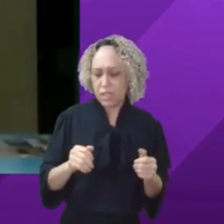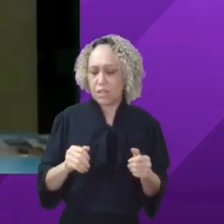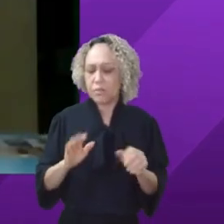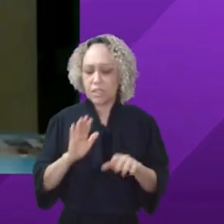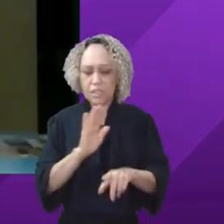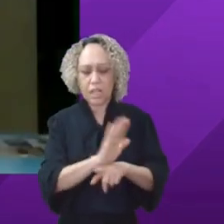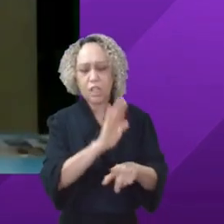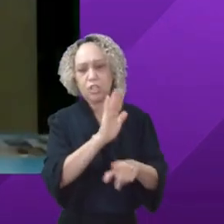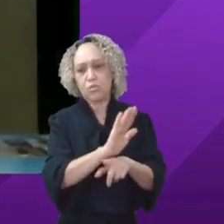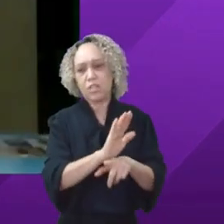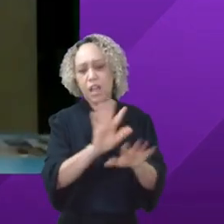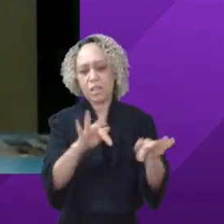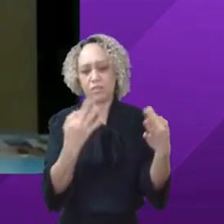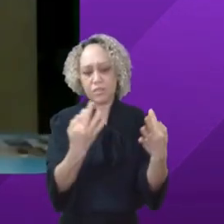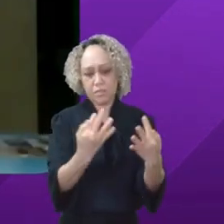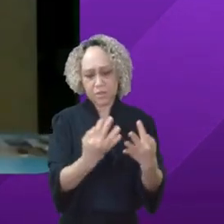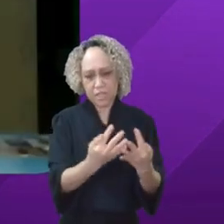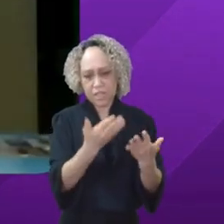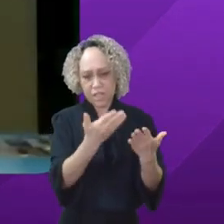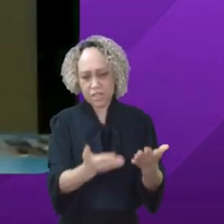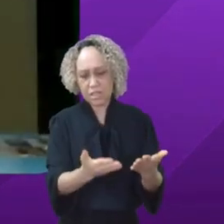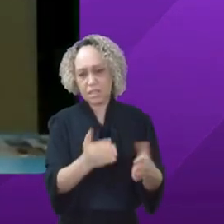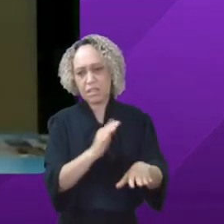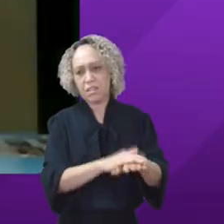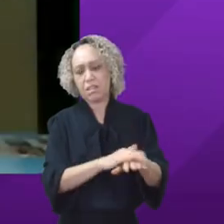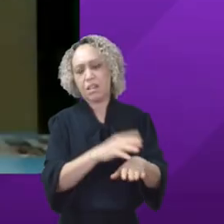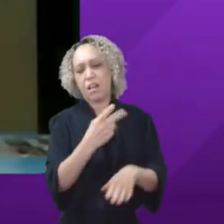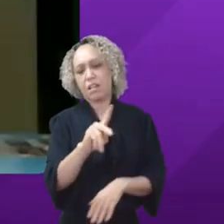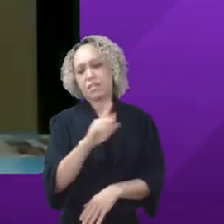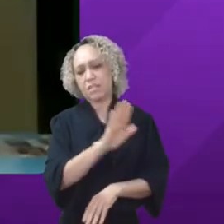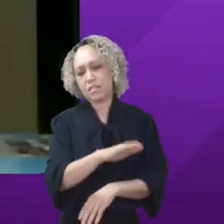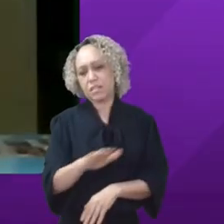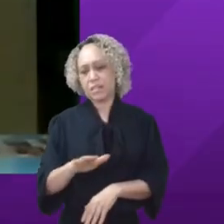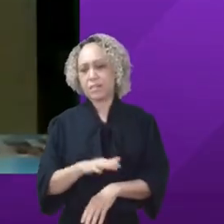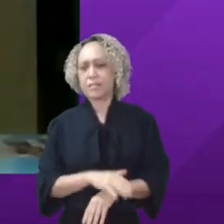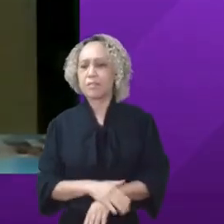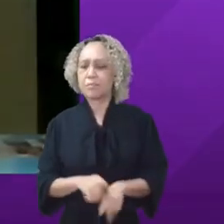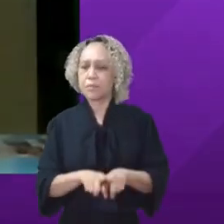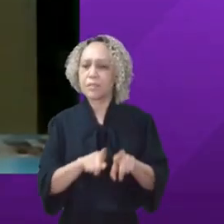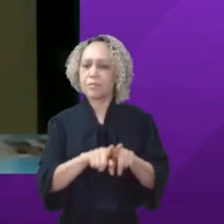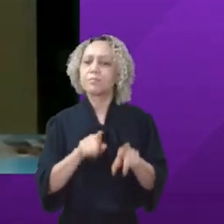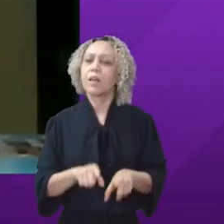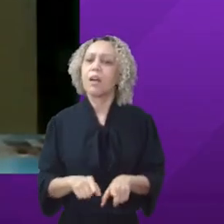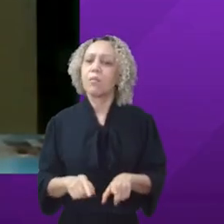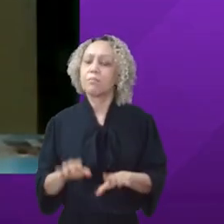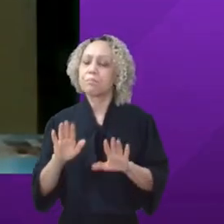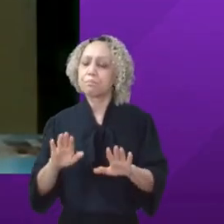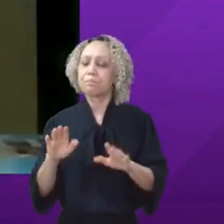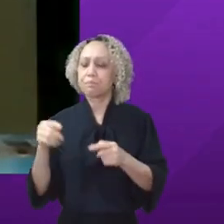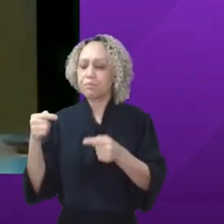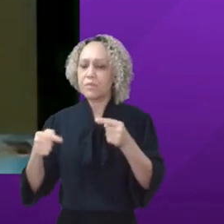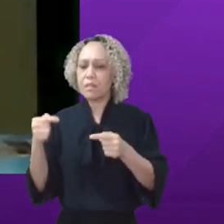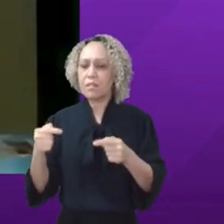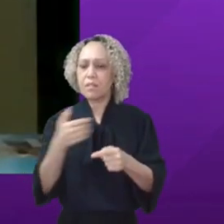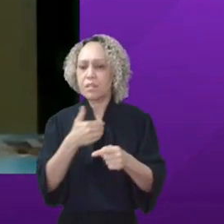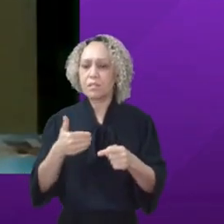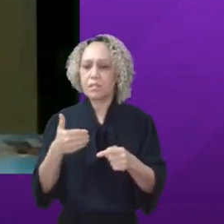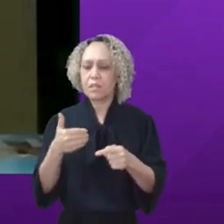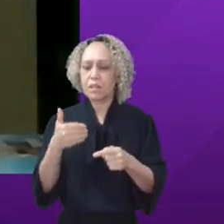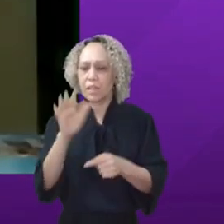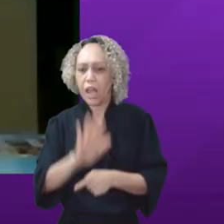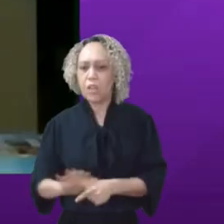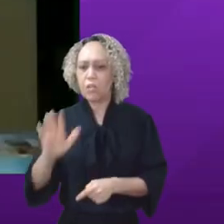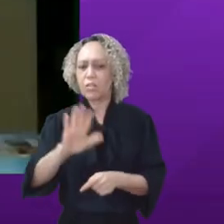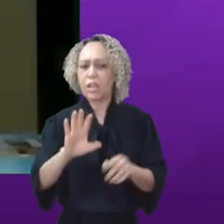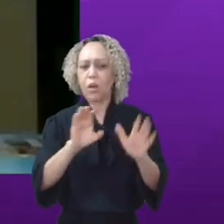suas crianças. É isso que nós queremos. Inclusive, na própria política nacional, ela tem um conceito de